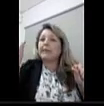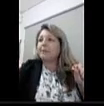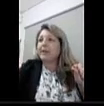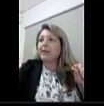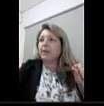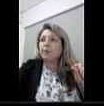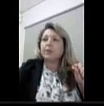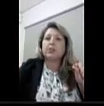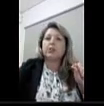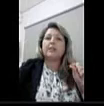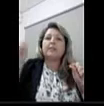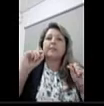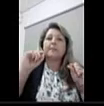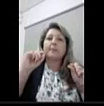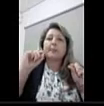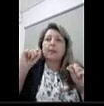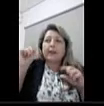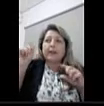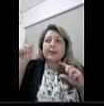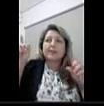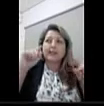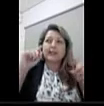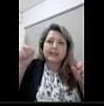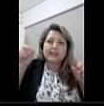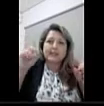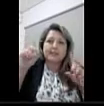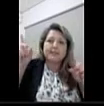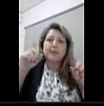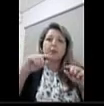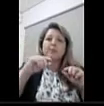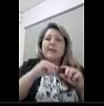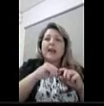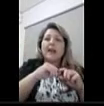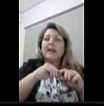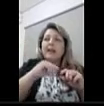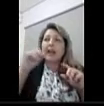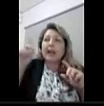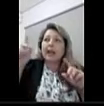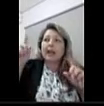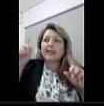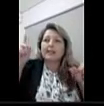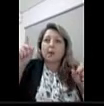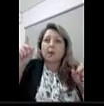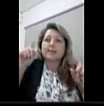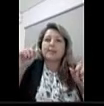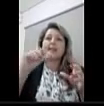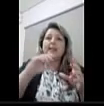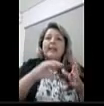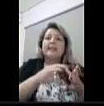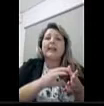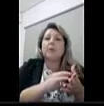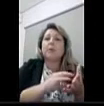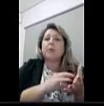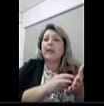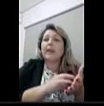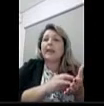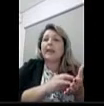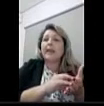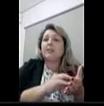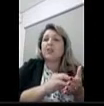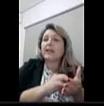maneira bem objetiva, eu faço essa criança buscar as respostas. Então,